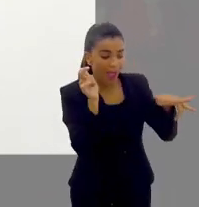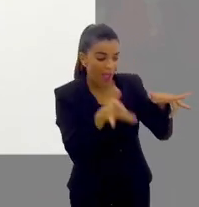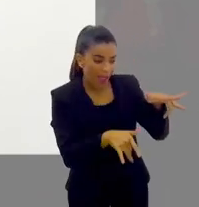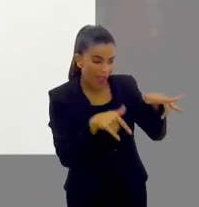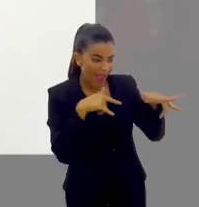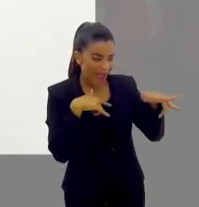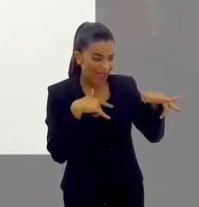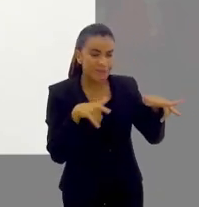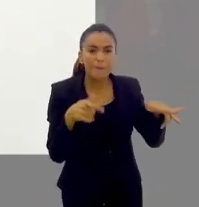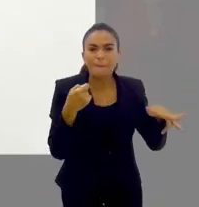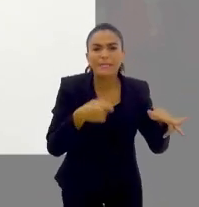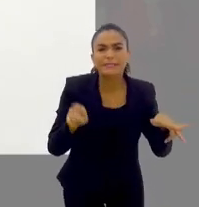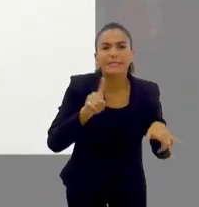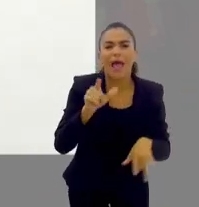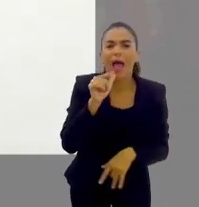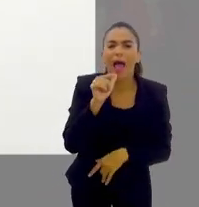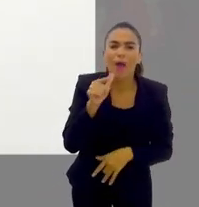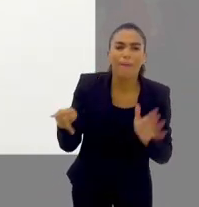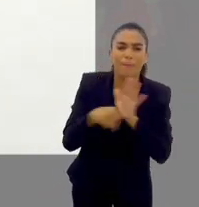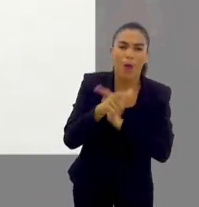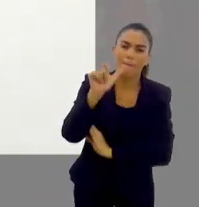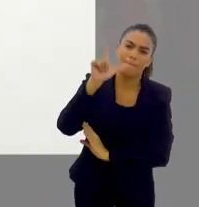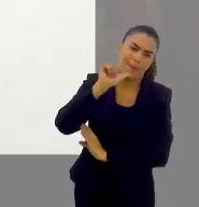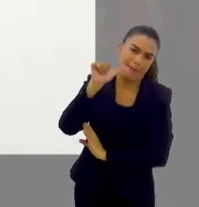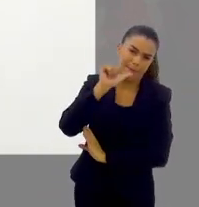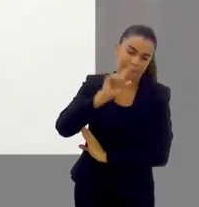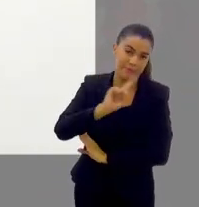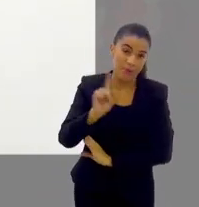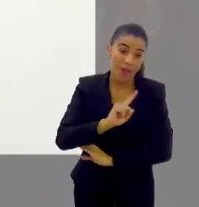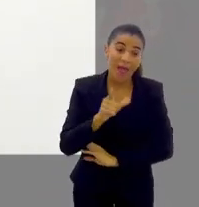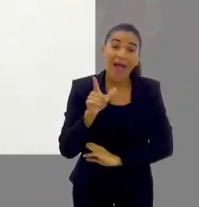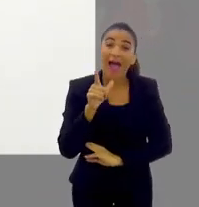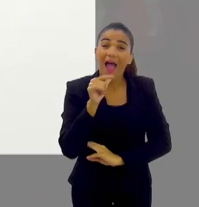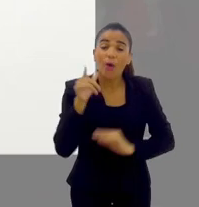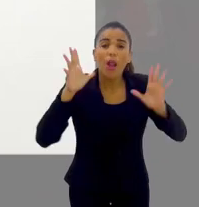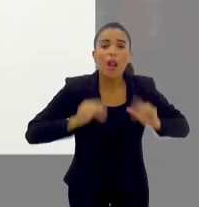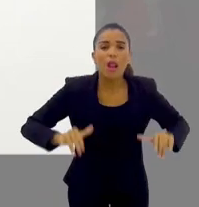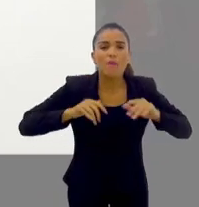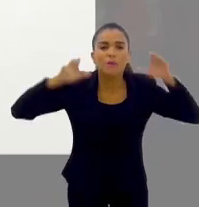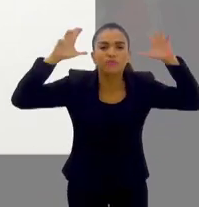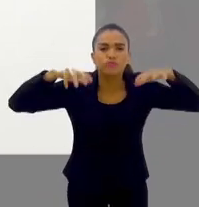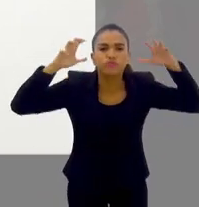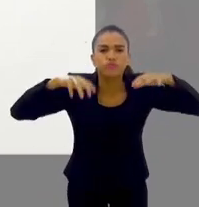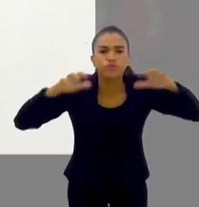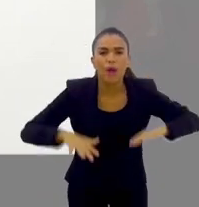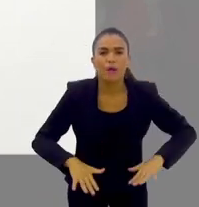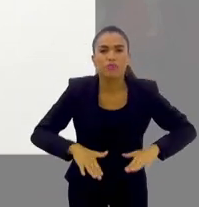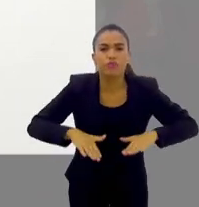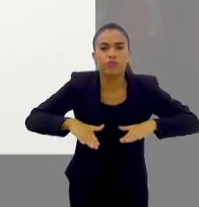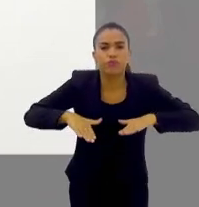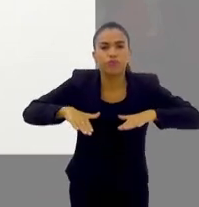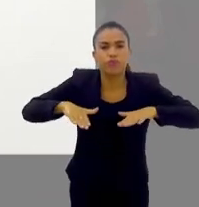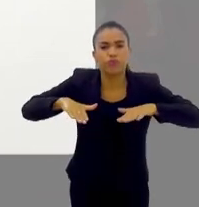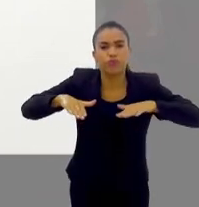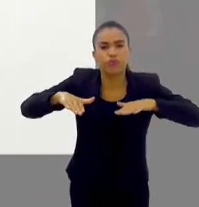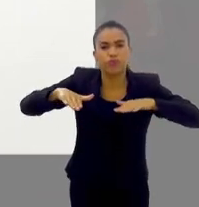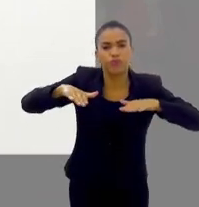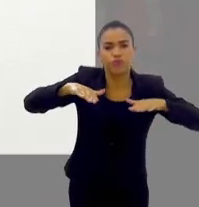água parada. Não precisa ser água potável, né? Mas aquela água limpa, água que chove e acumula